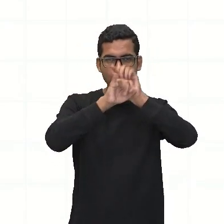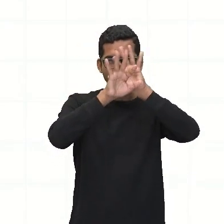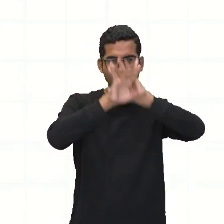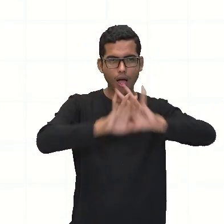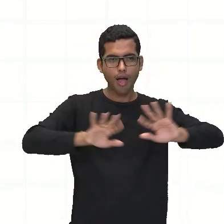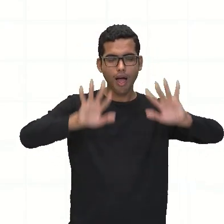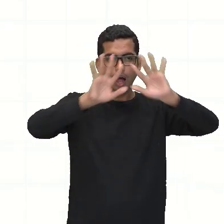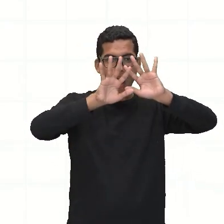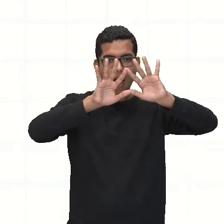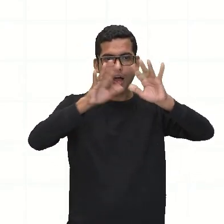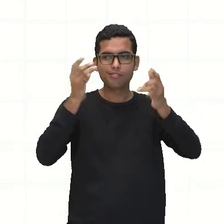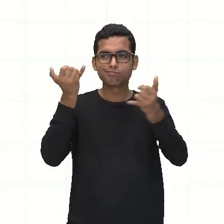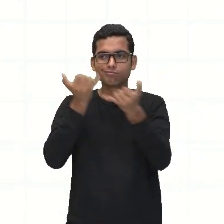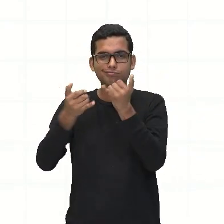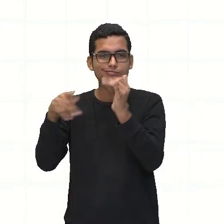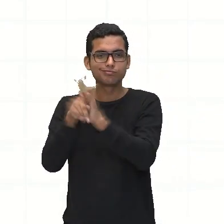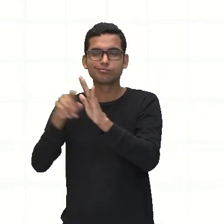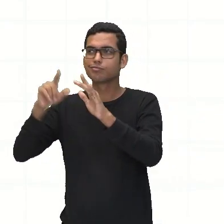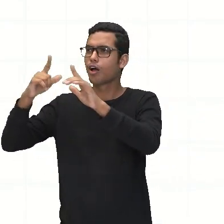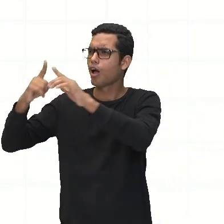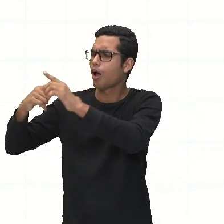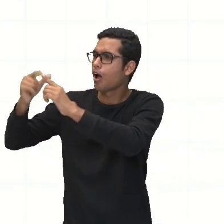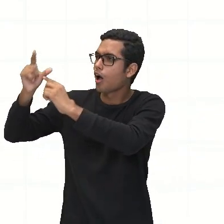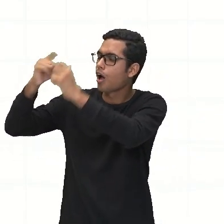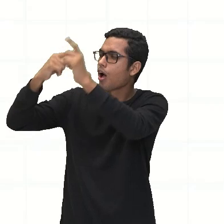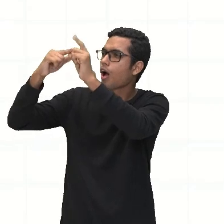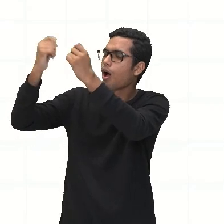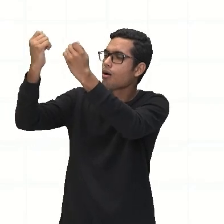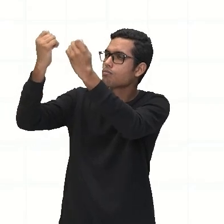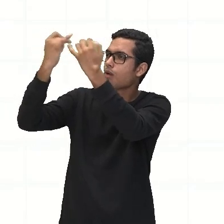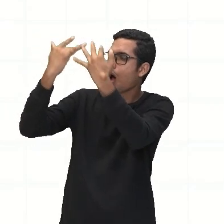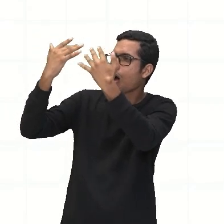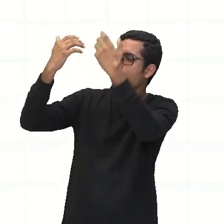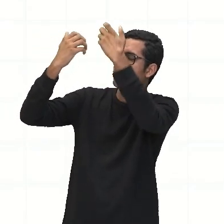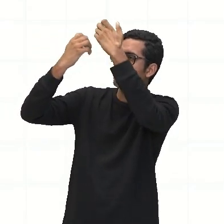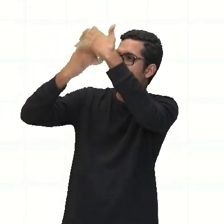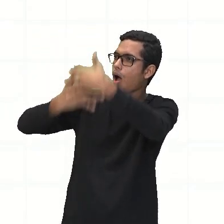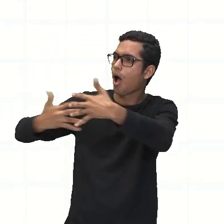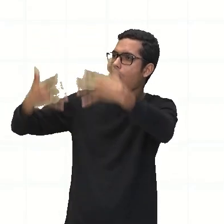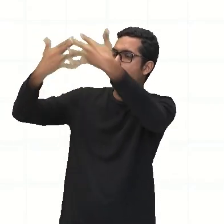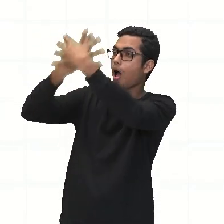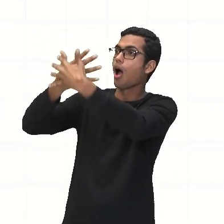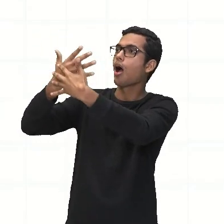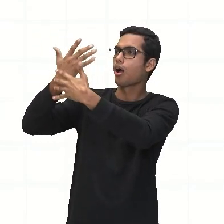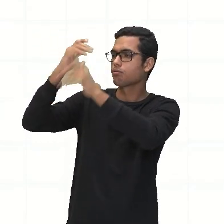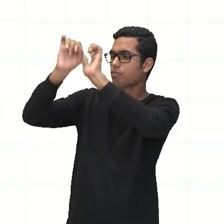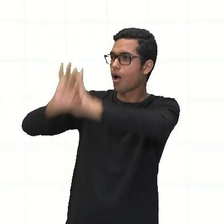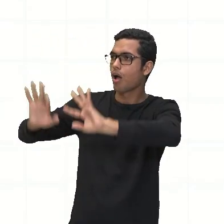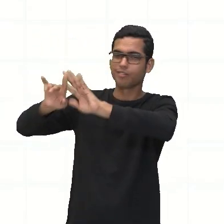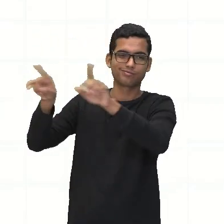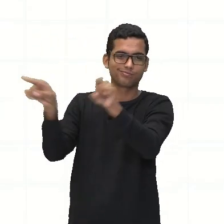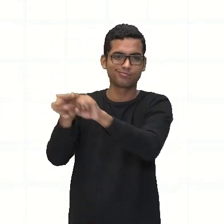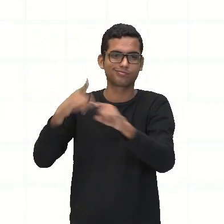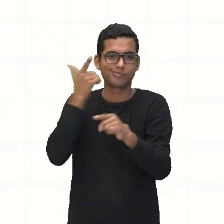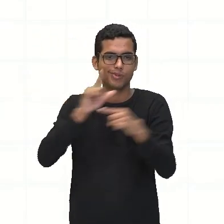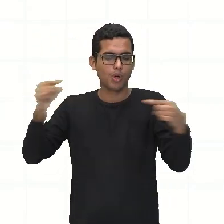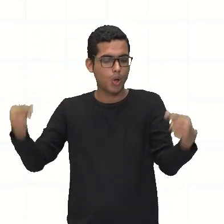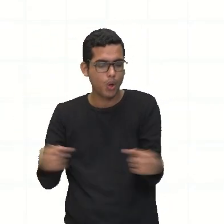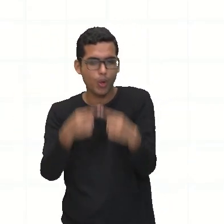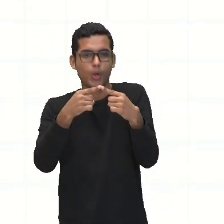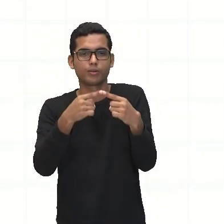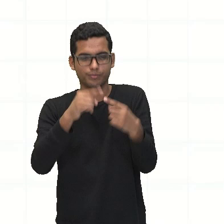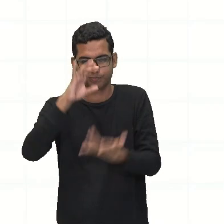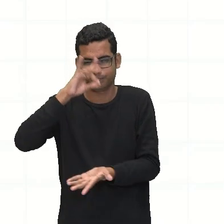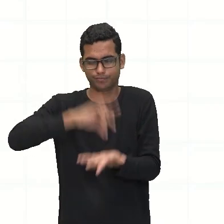a estrelas brilhantes. Então, associamos, né, fizemos essa associação para